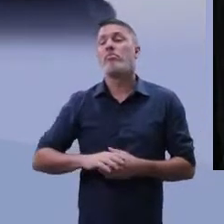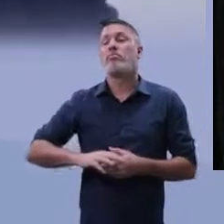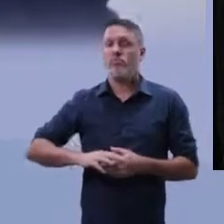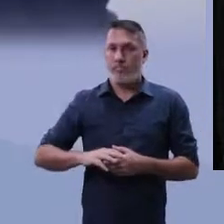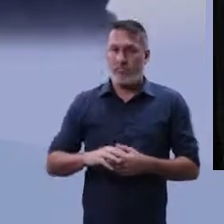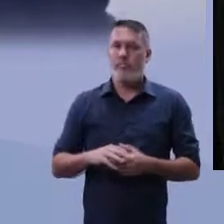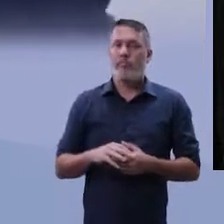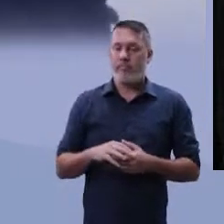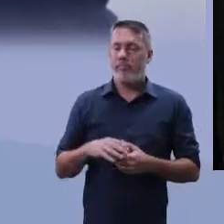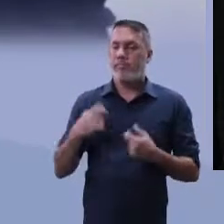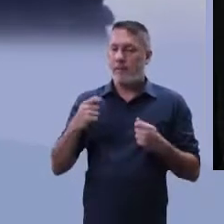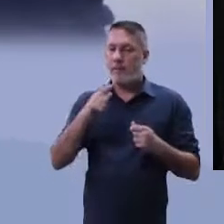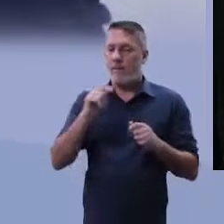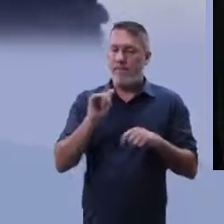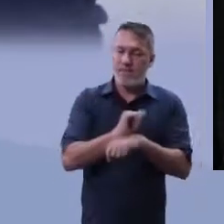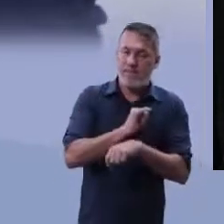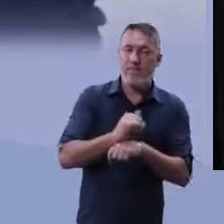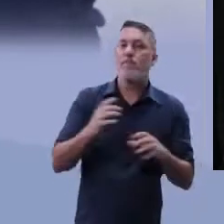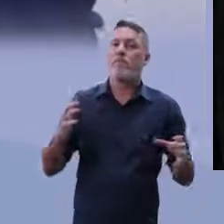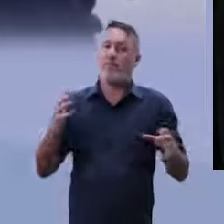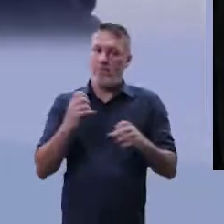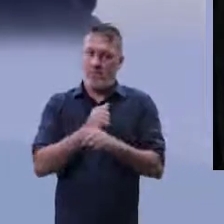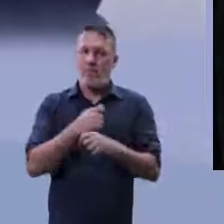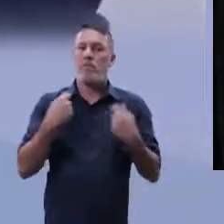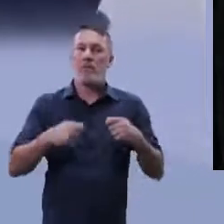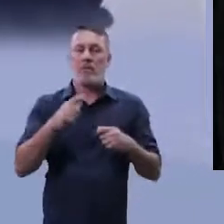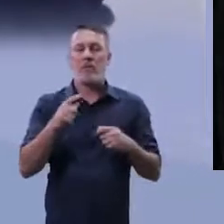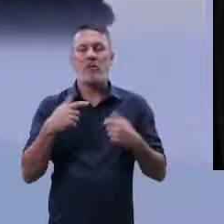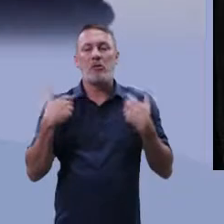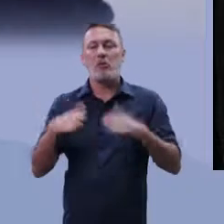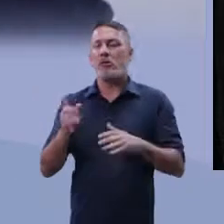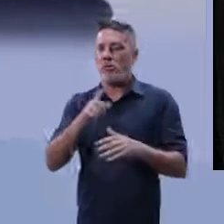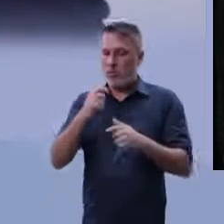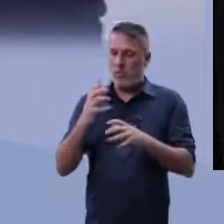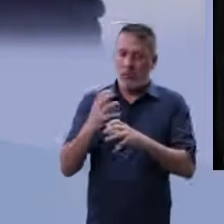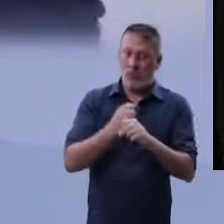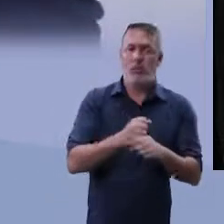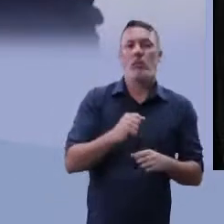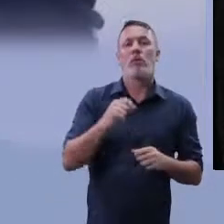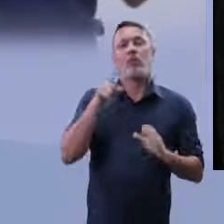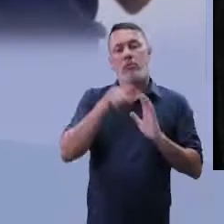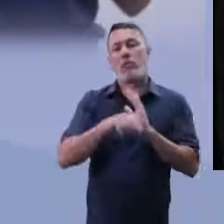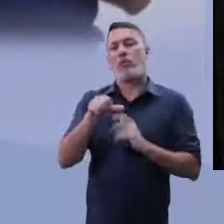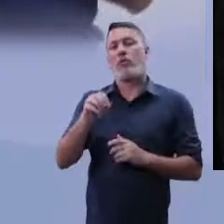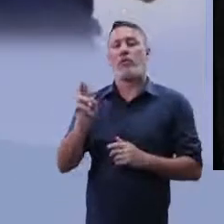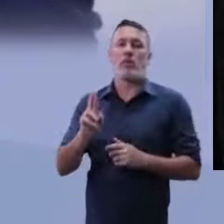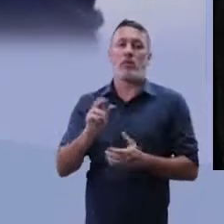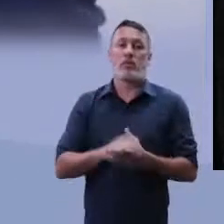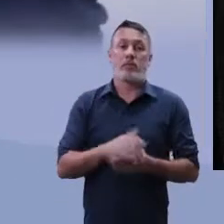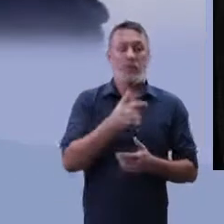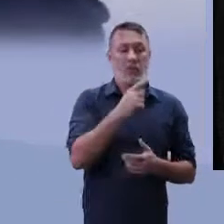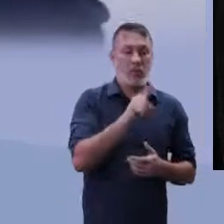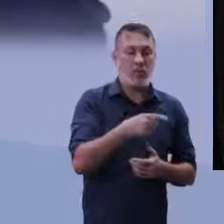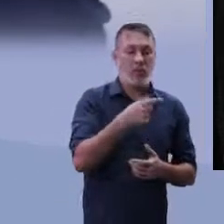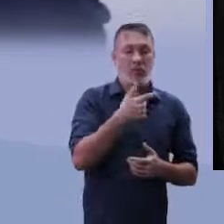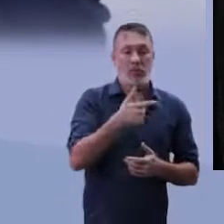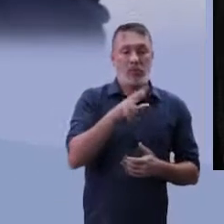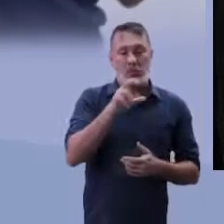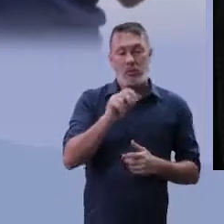7,2%, tem que botar a mão na massa ali, não tem jeito, tem que fazer continha mesmo. Né? Então você vai ter